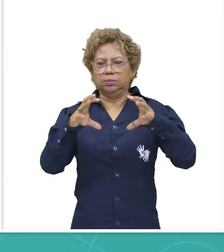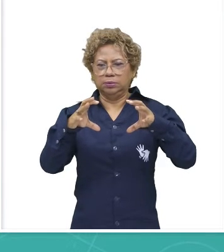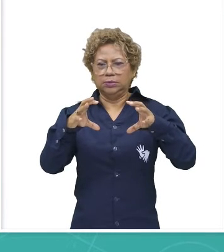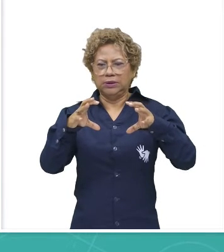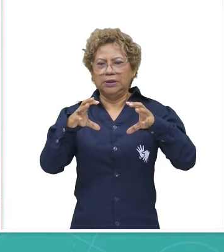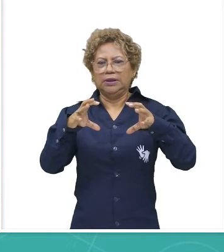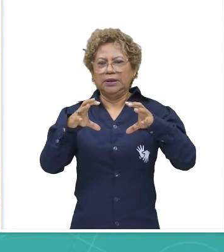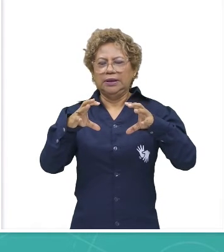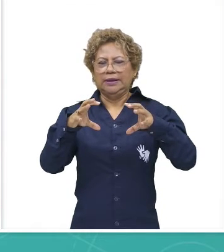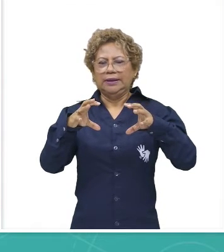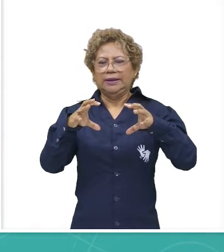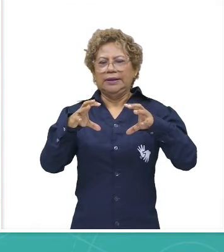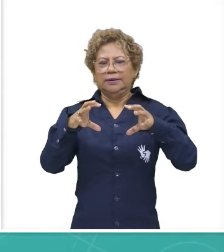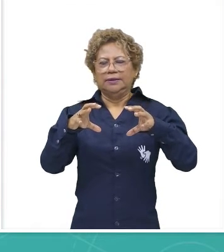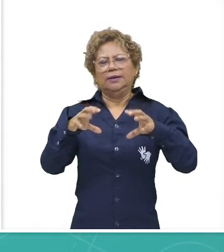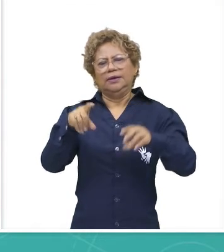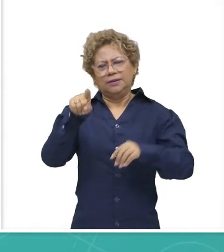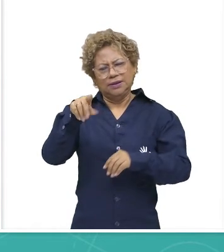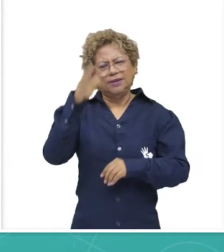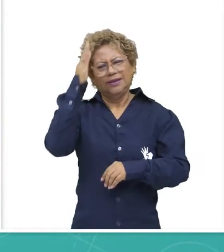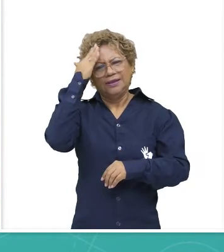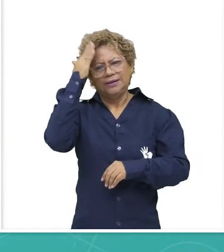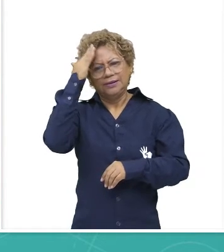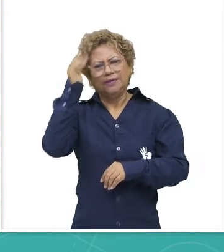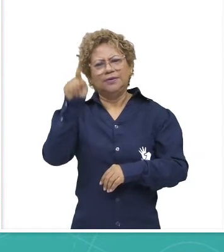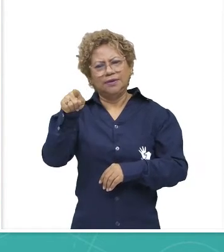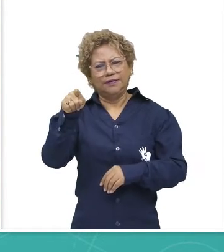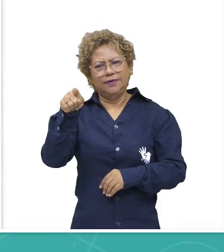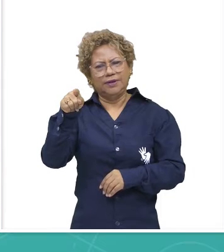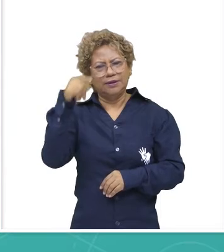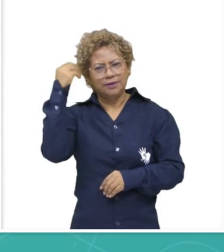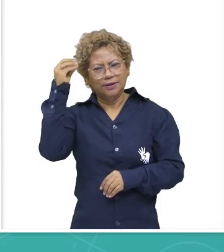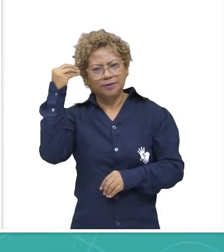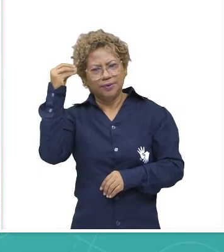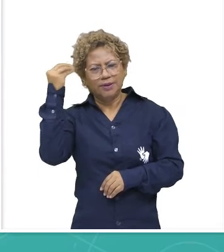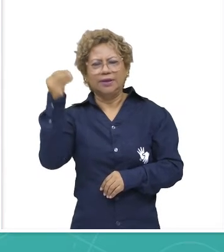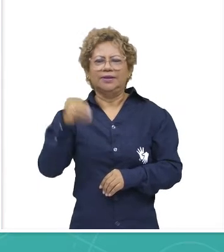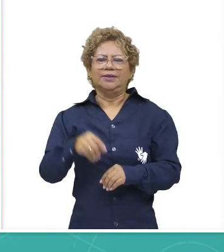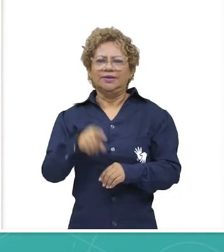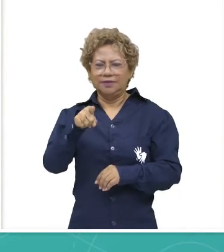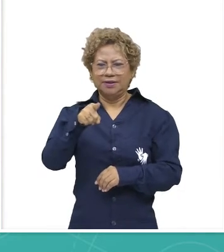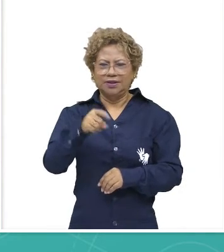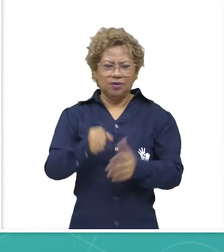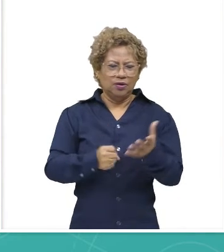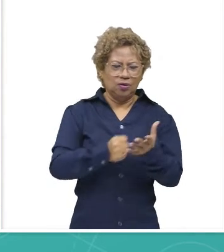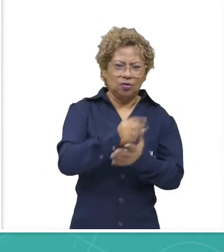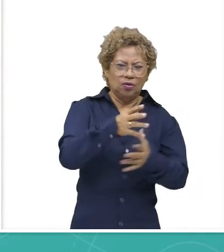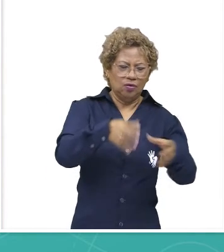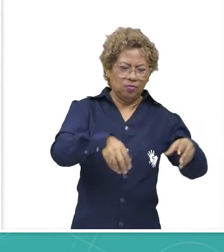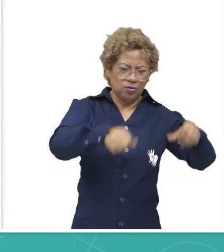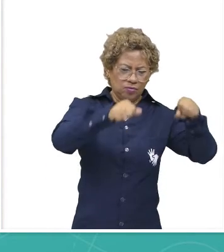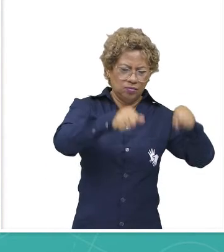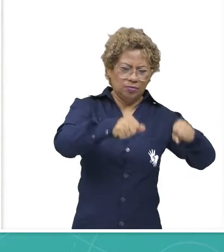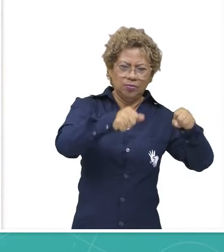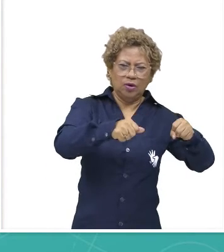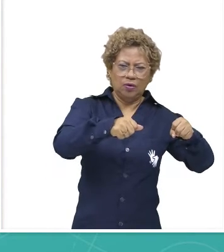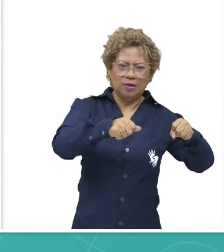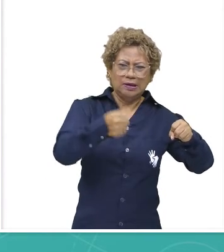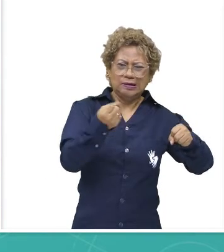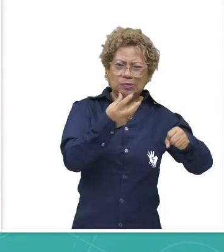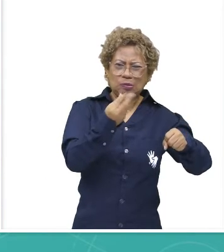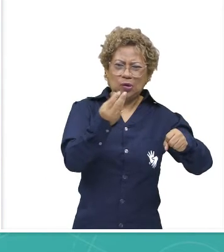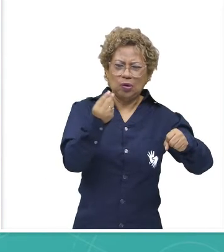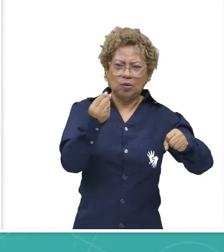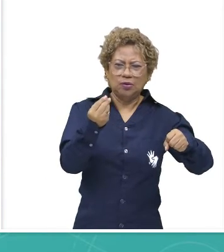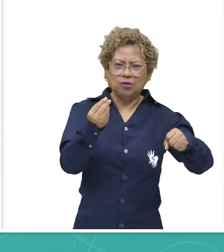É claro, né? Você já deve ter feito essa experiência. Se você compra um pacote de balão, vem 100 balões